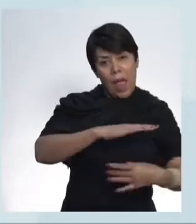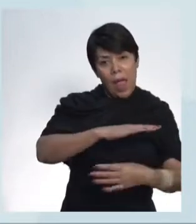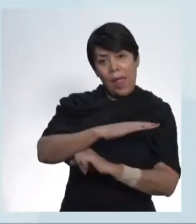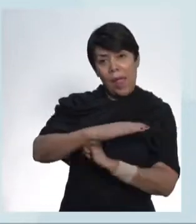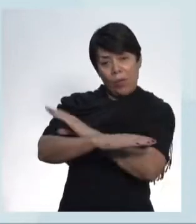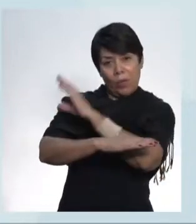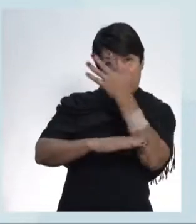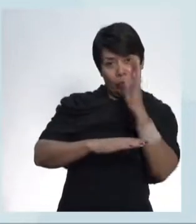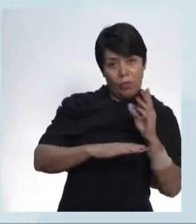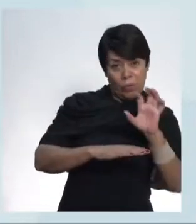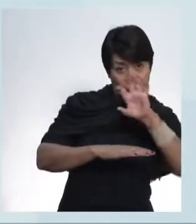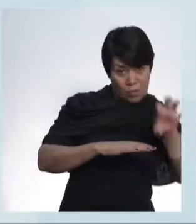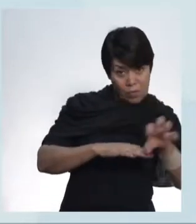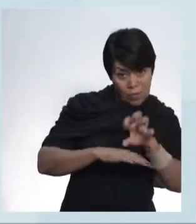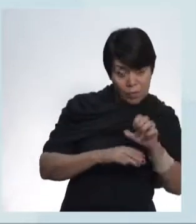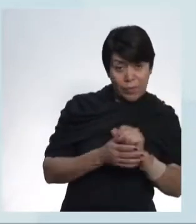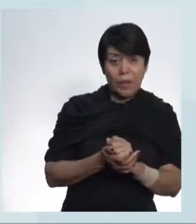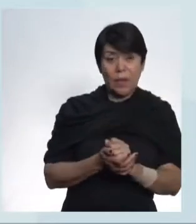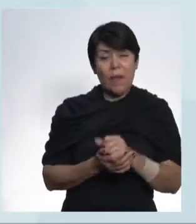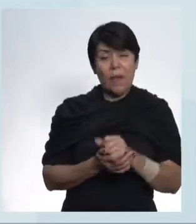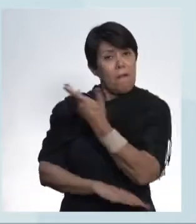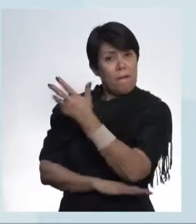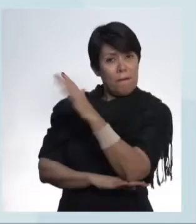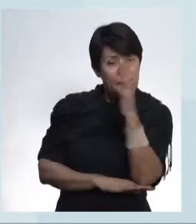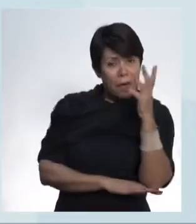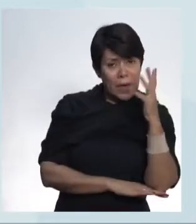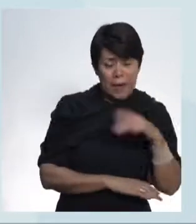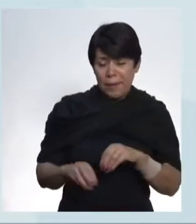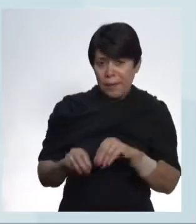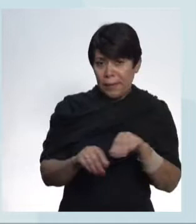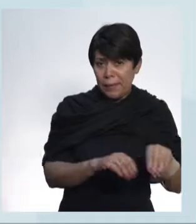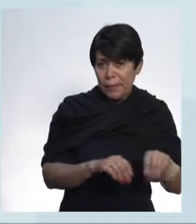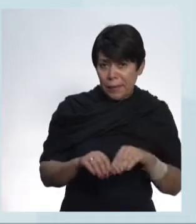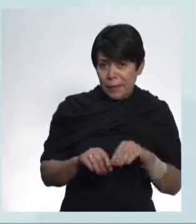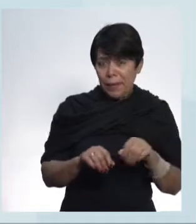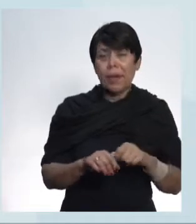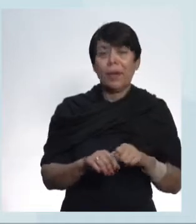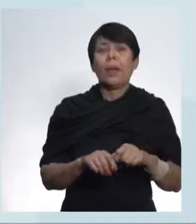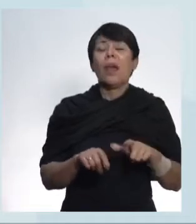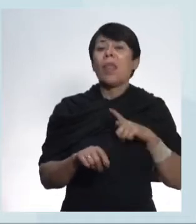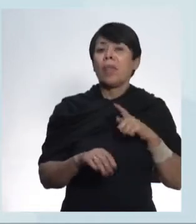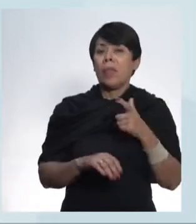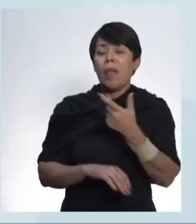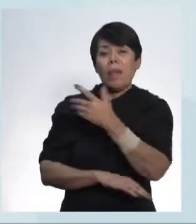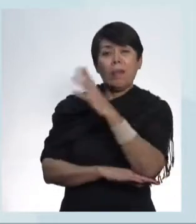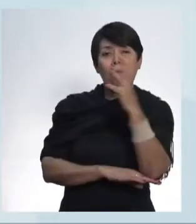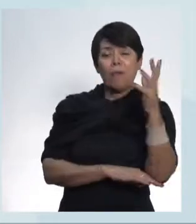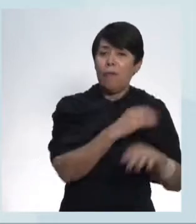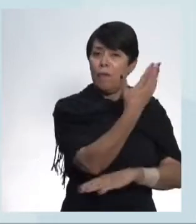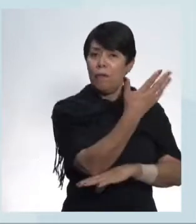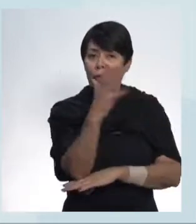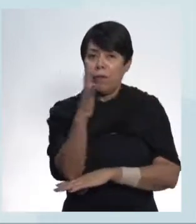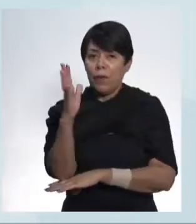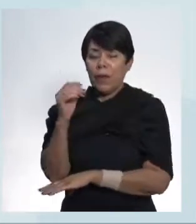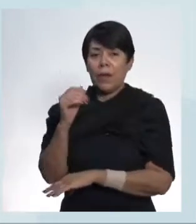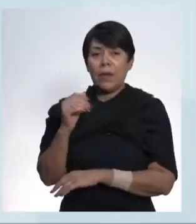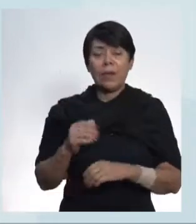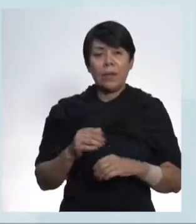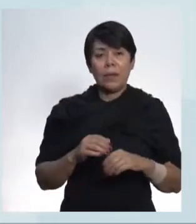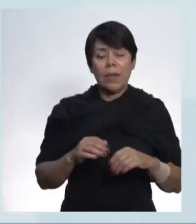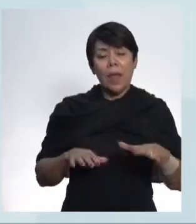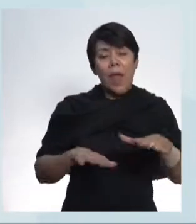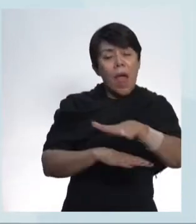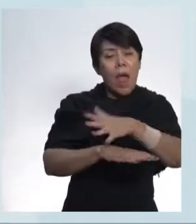floresta é extremamente densa, né, terra firme, tem florestas estacionais, florestas de igapó, campos